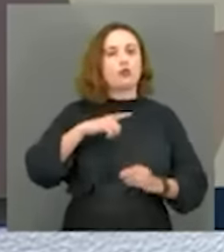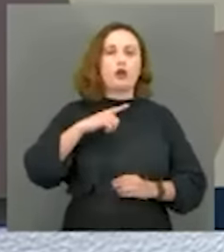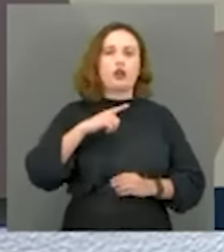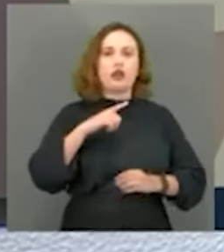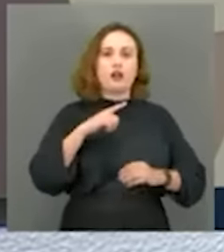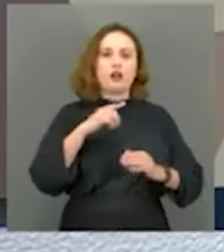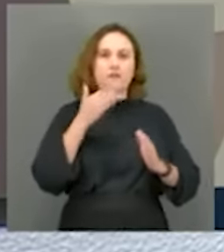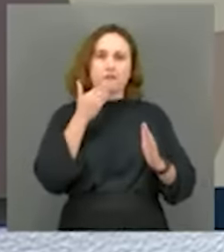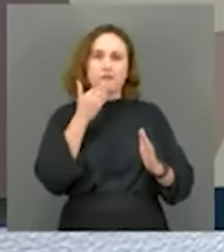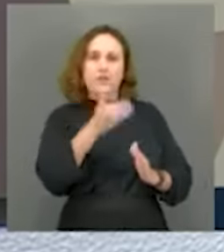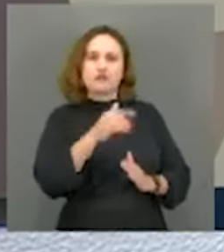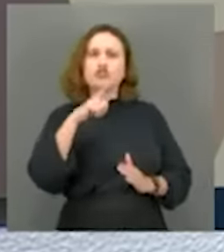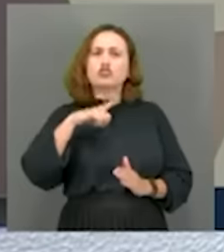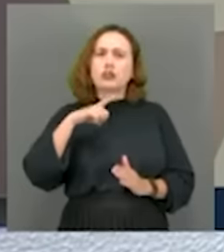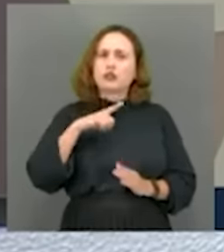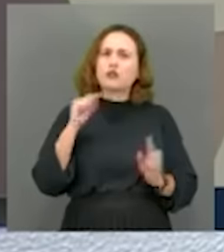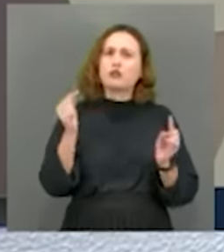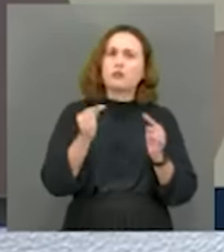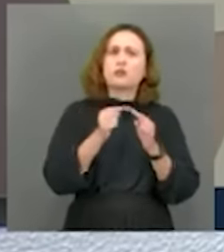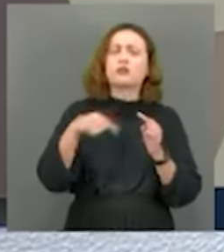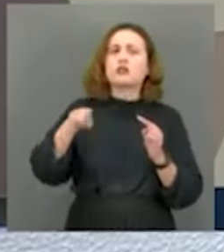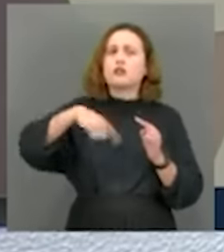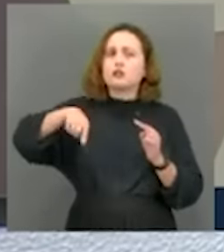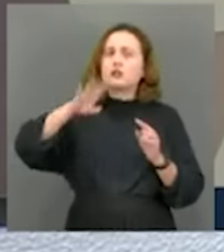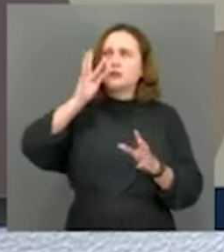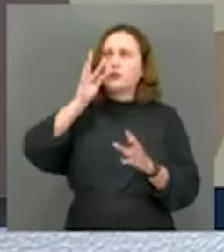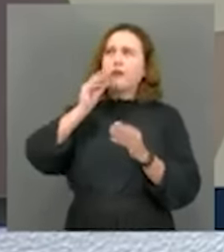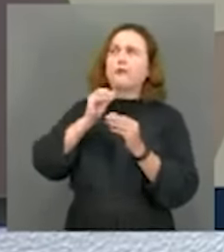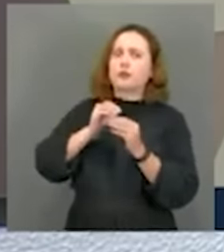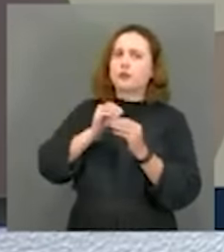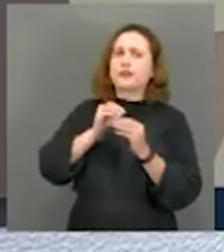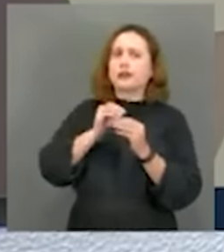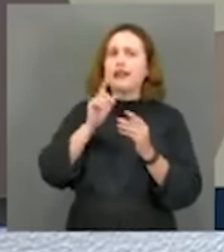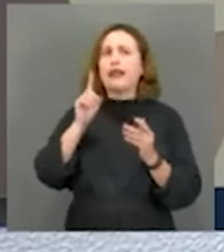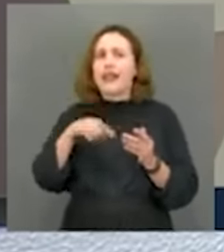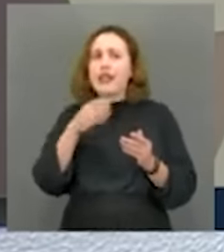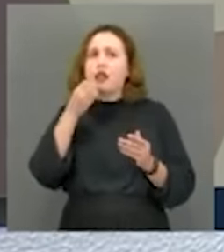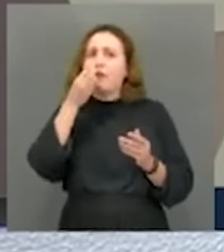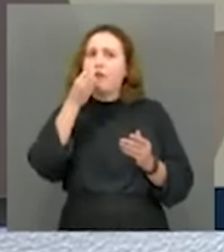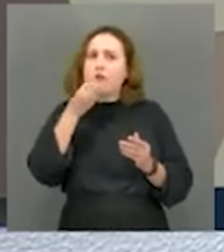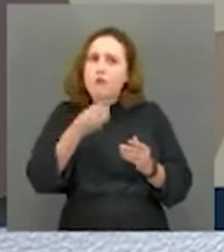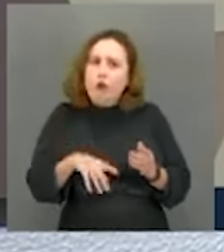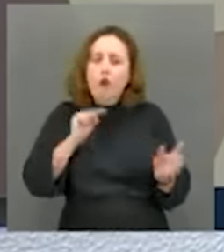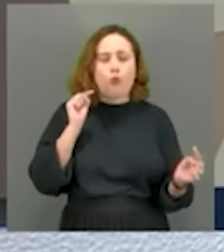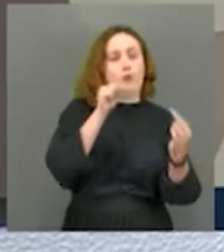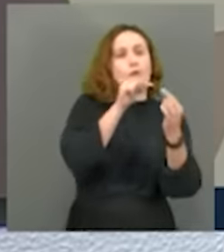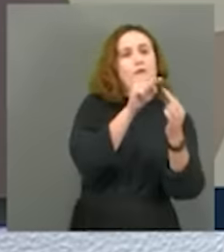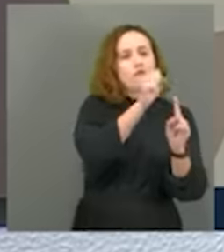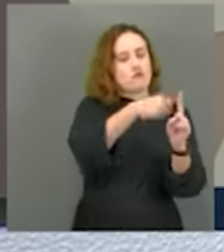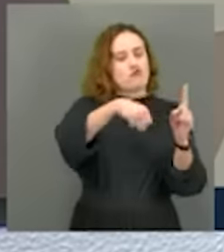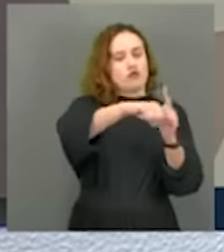eh que entendemos que é bem bem conectado com a vida real do